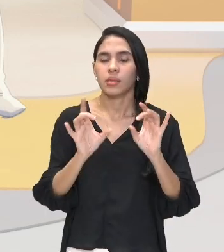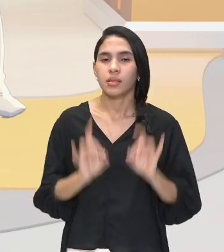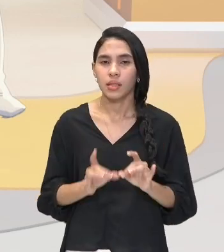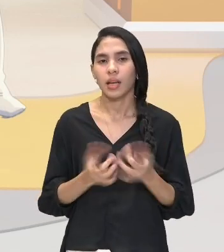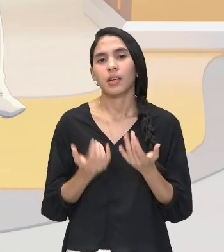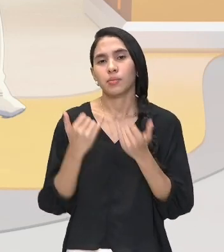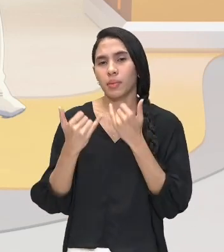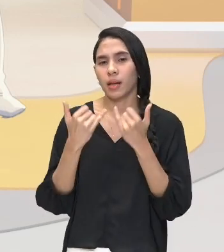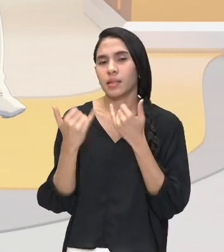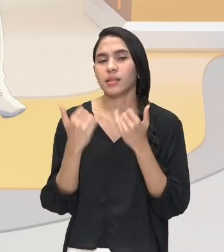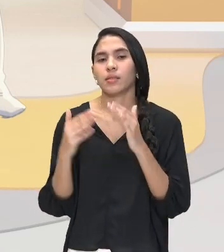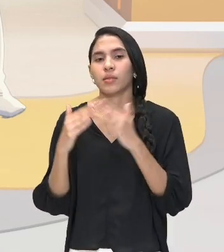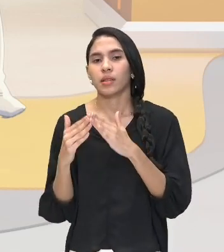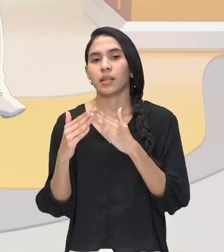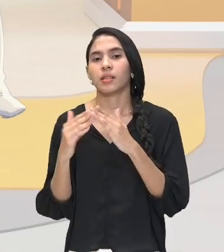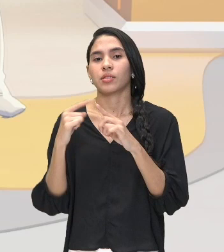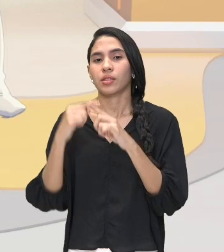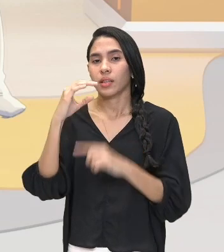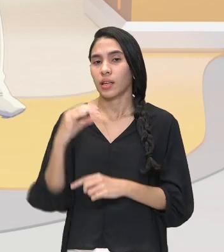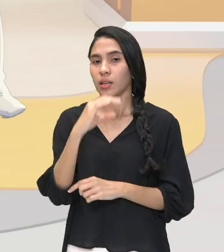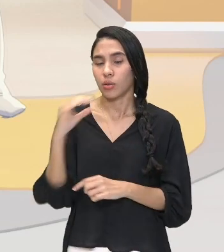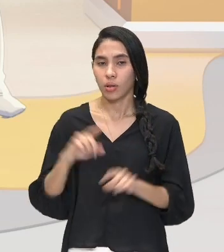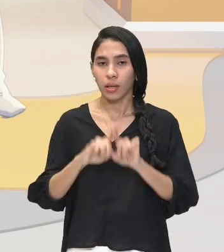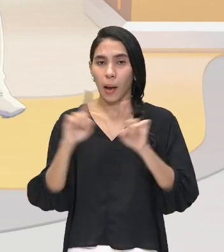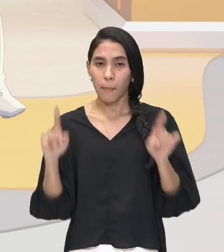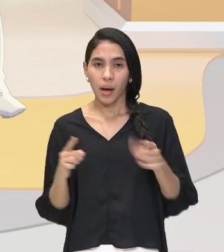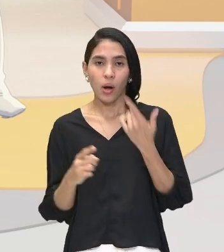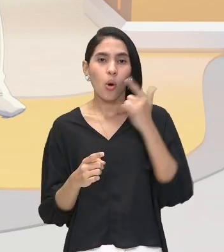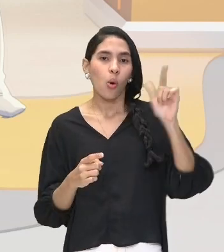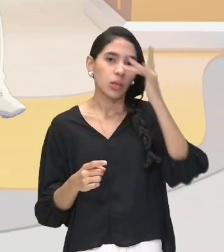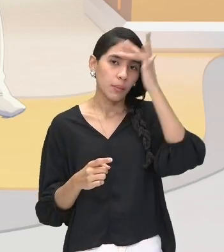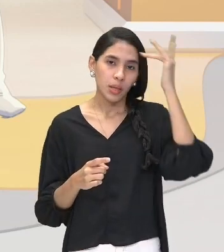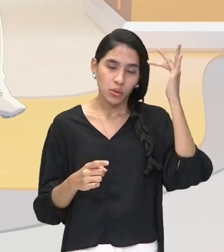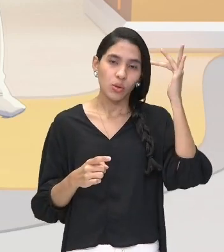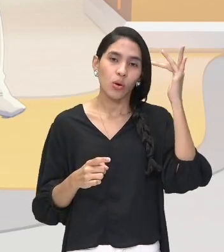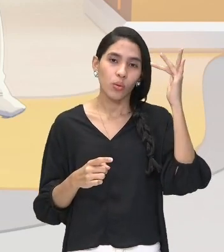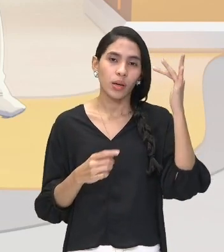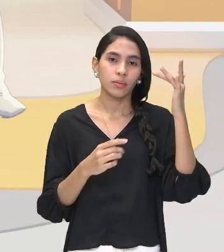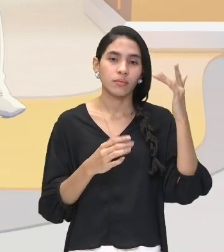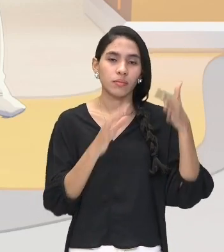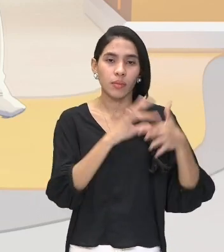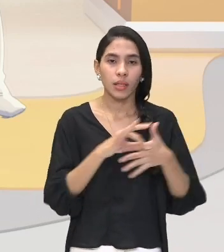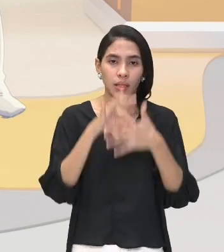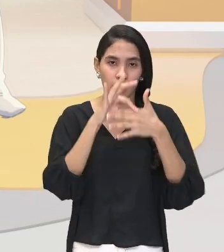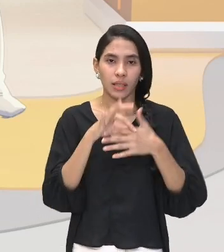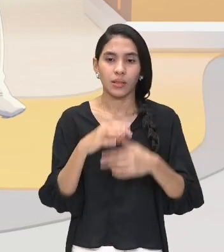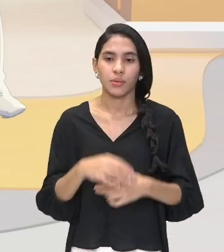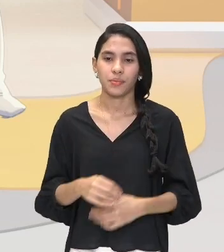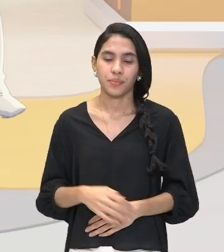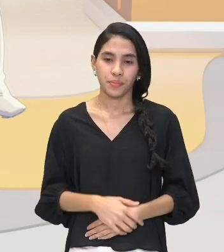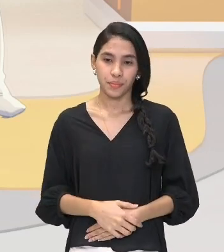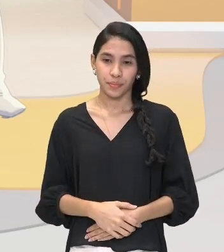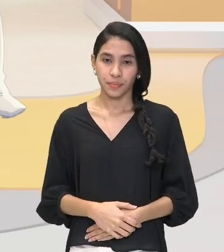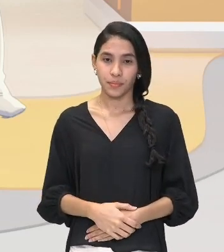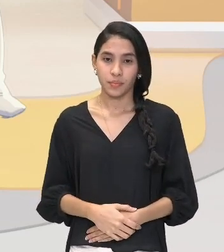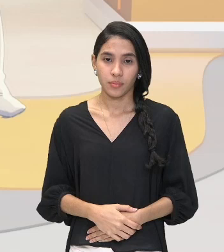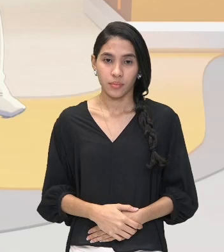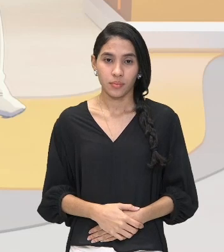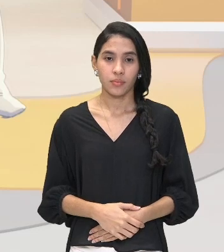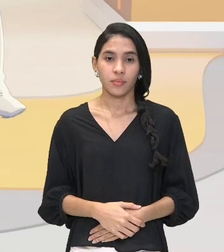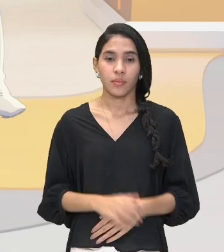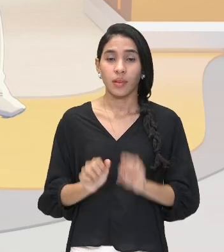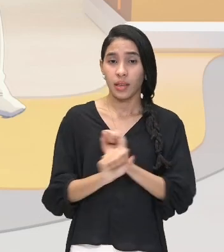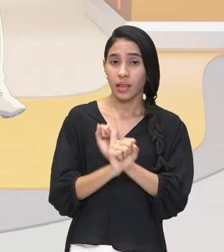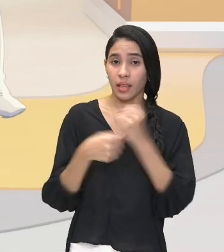Igreja Católica, mas sob uma liderança nacional. E esse